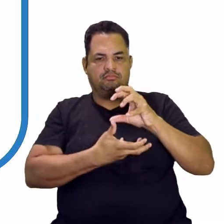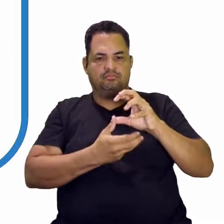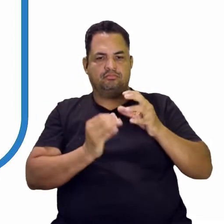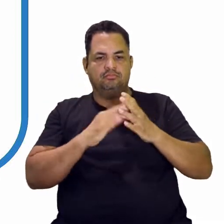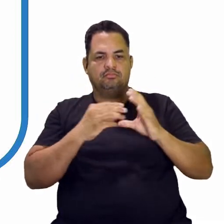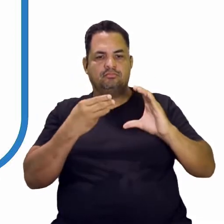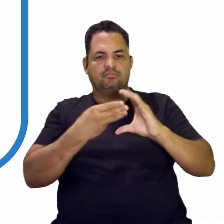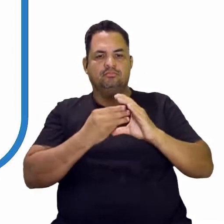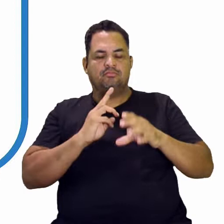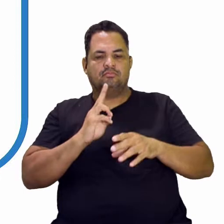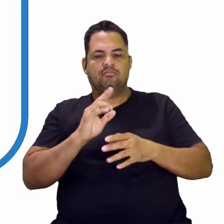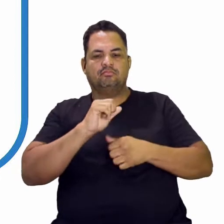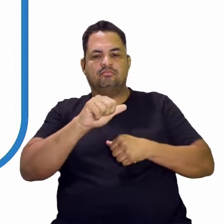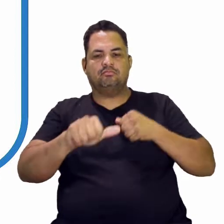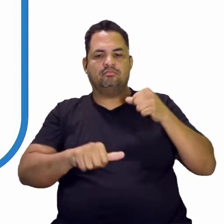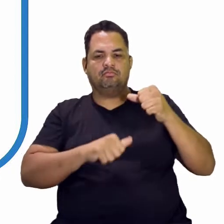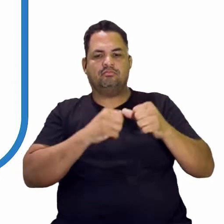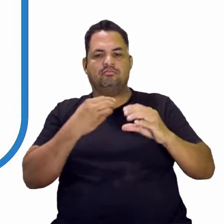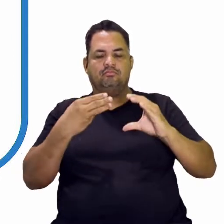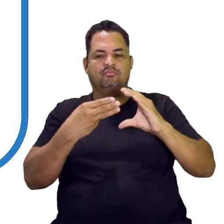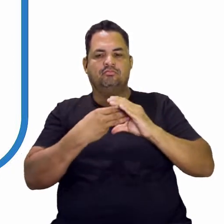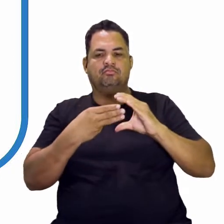celulares, processos de troca